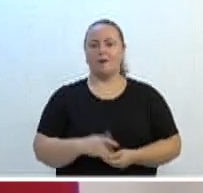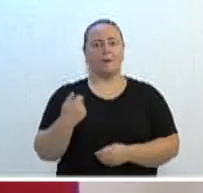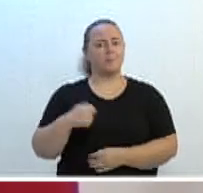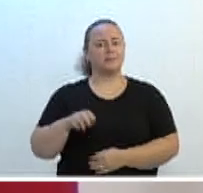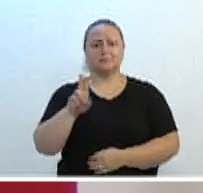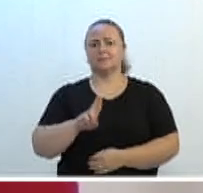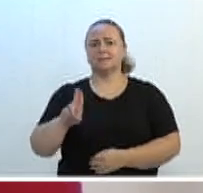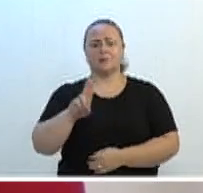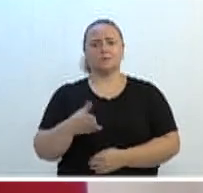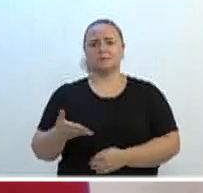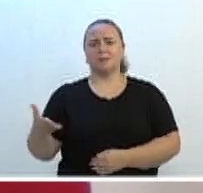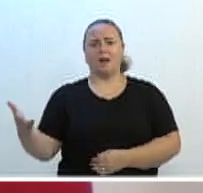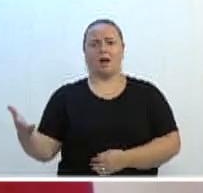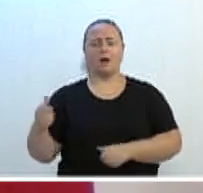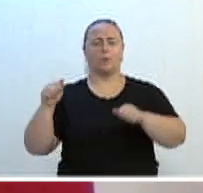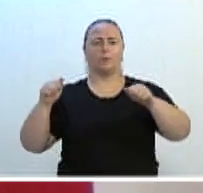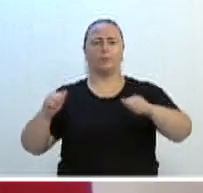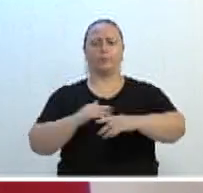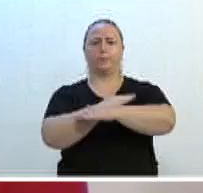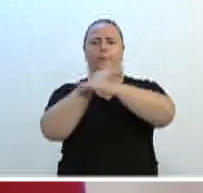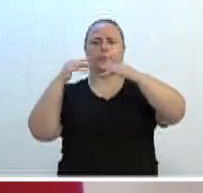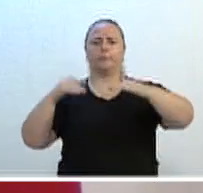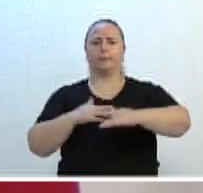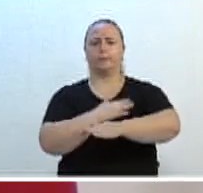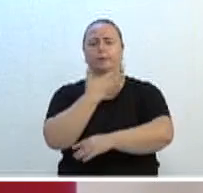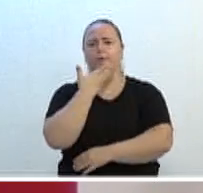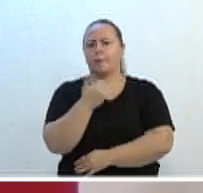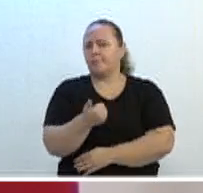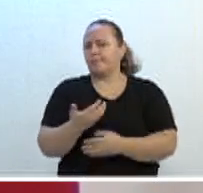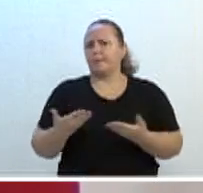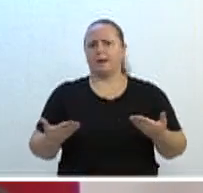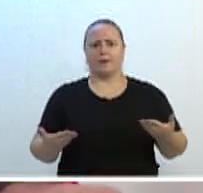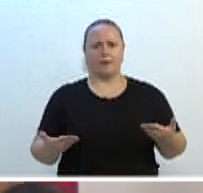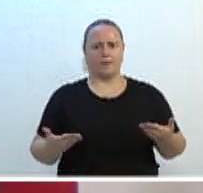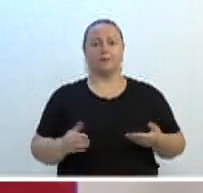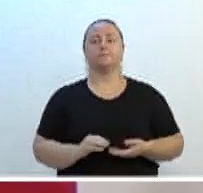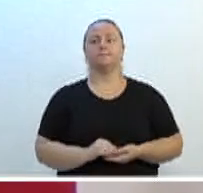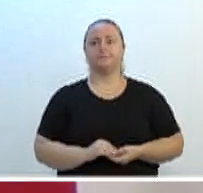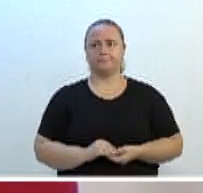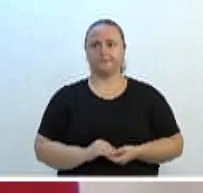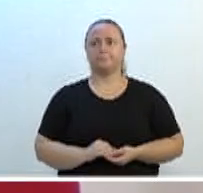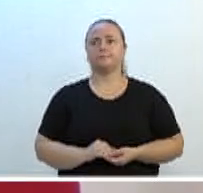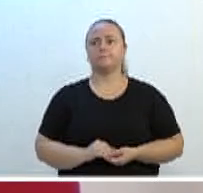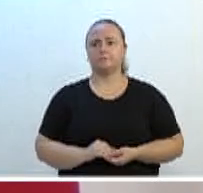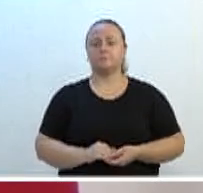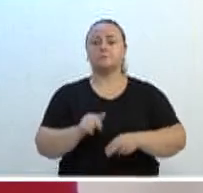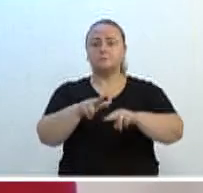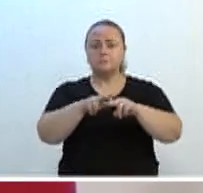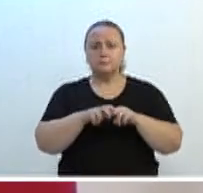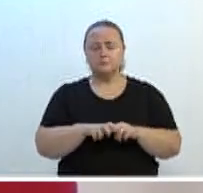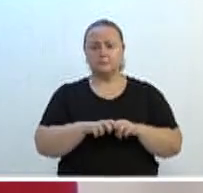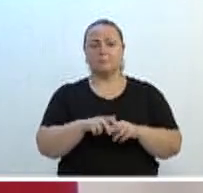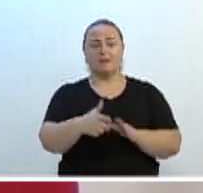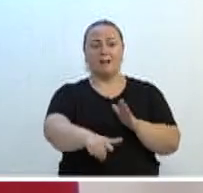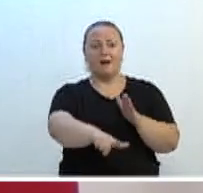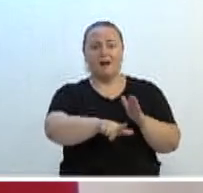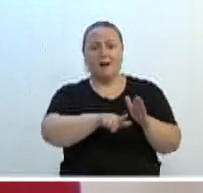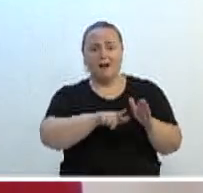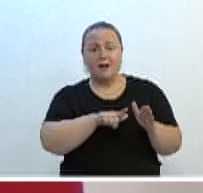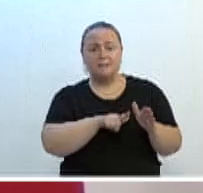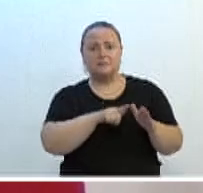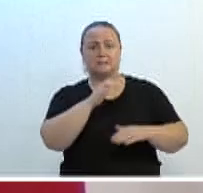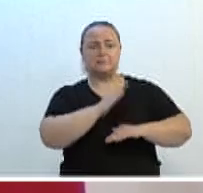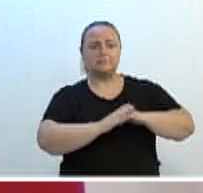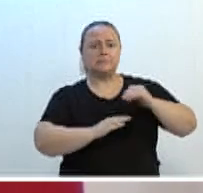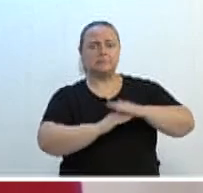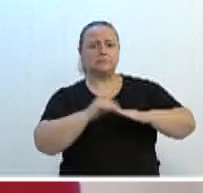mais para fluir mais o trânsito na nossa cidade. Então fica aqui o meu pedido, antes de se fazer, que se consulte essa casa, que se consulte